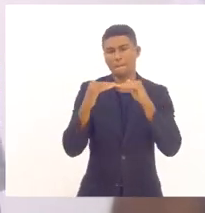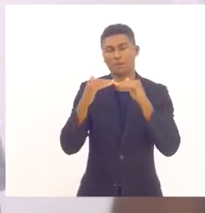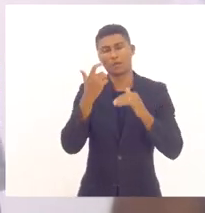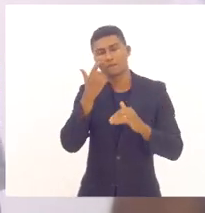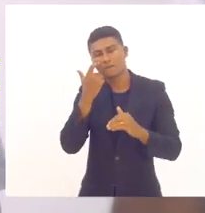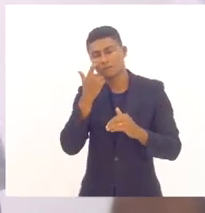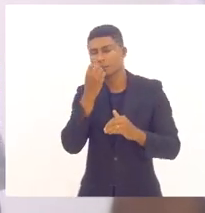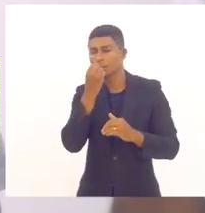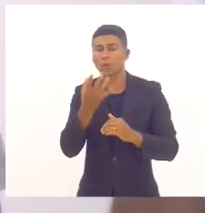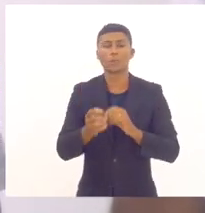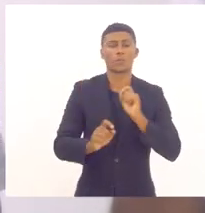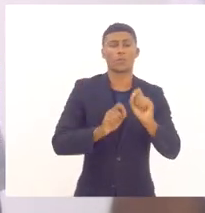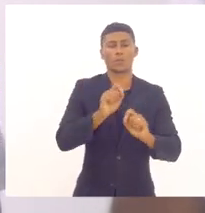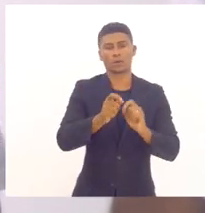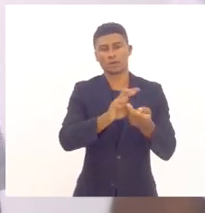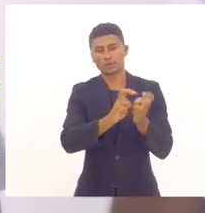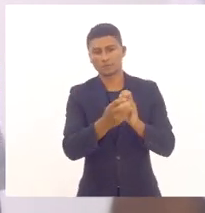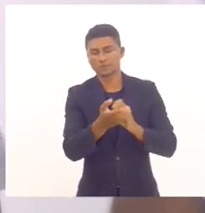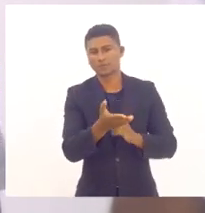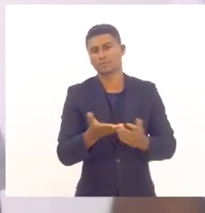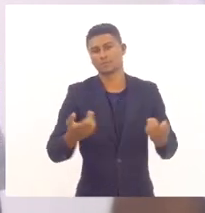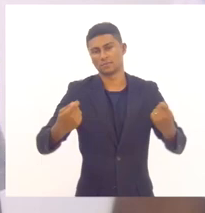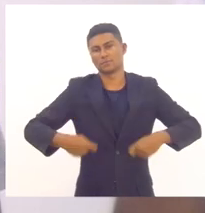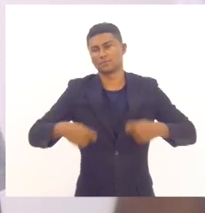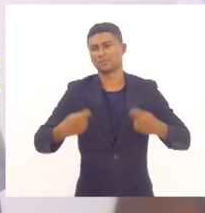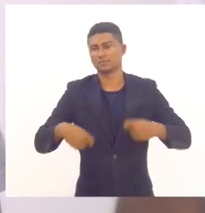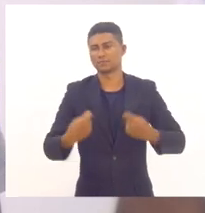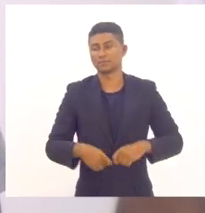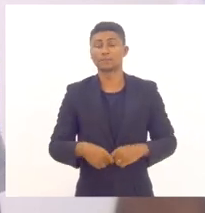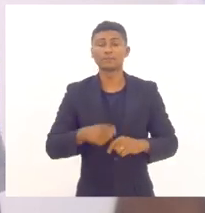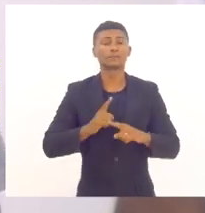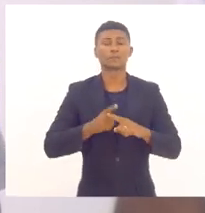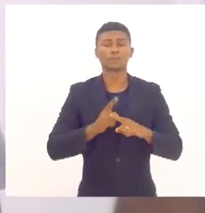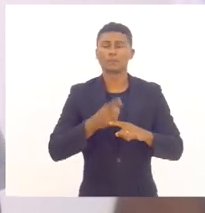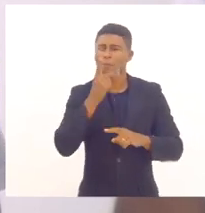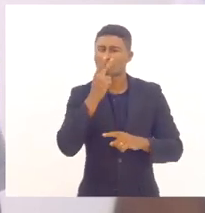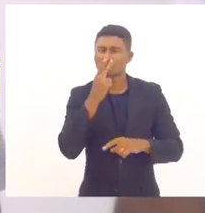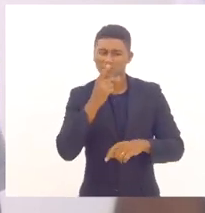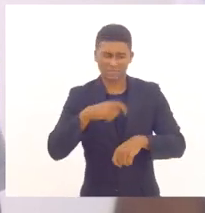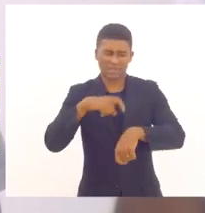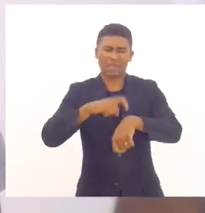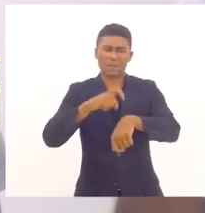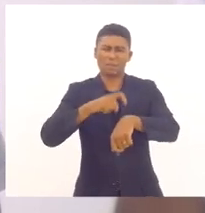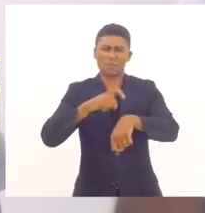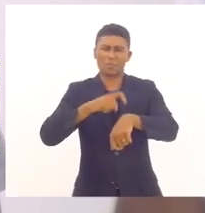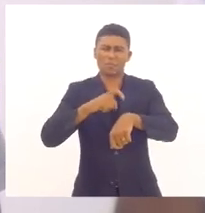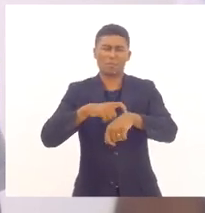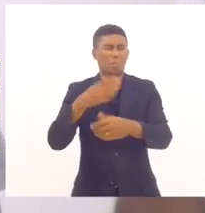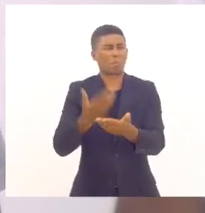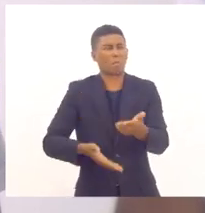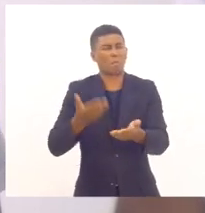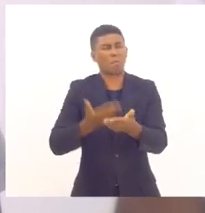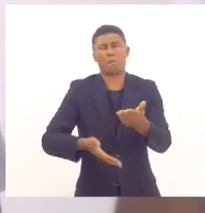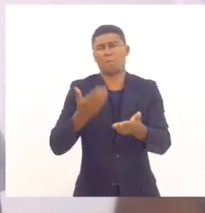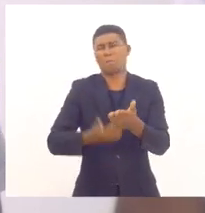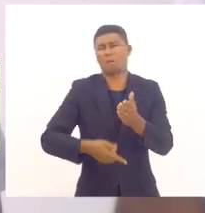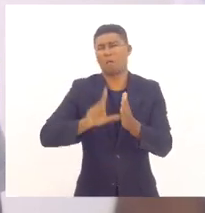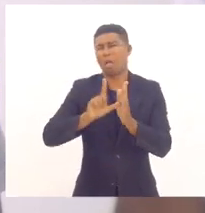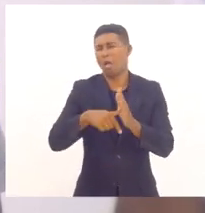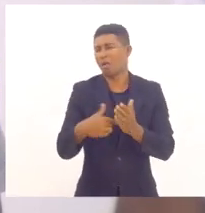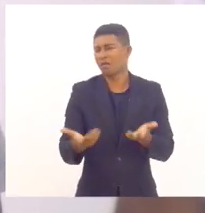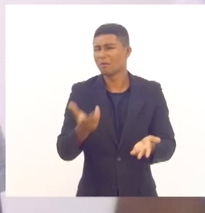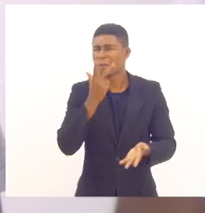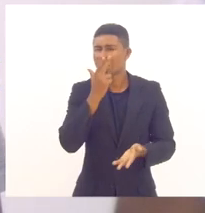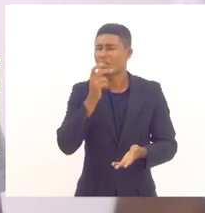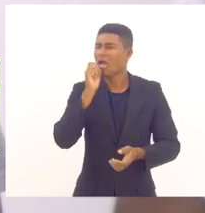para a capoeira, né, porque perde-se muito tempo falando de um, falando de outro, pessoal,